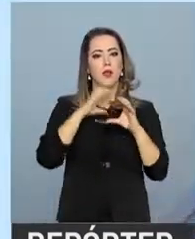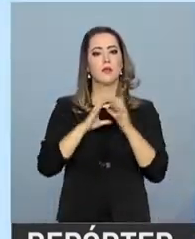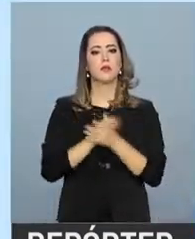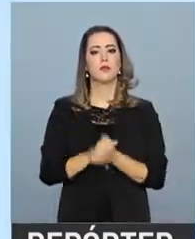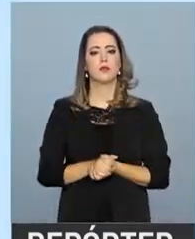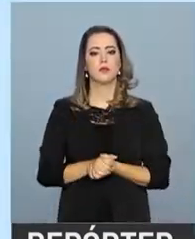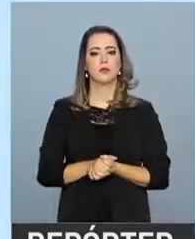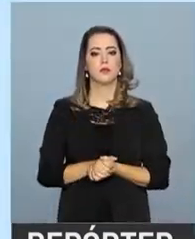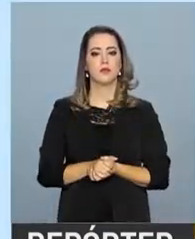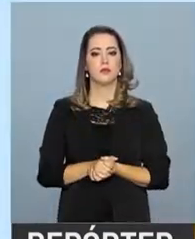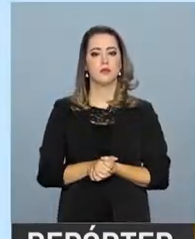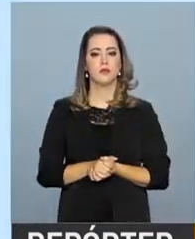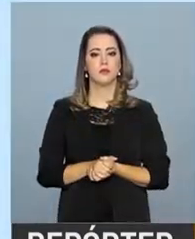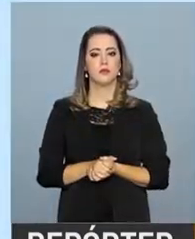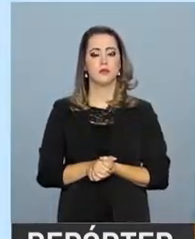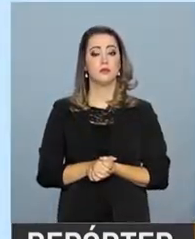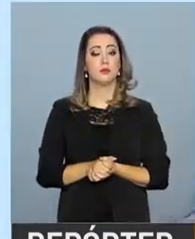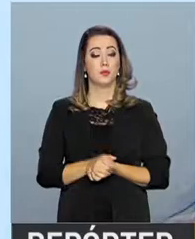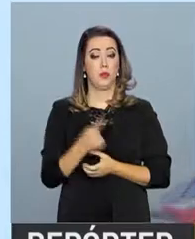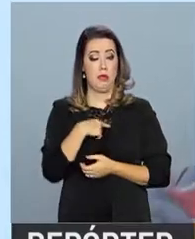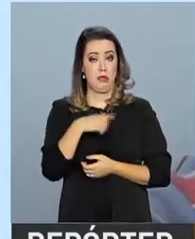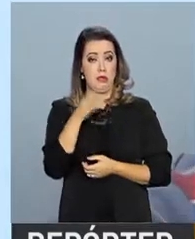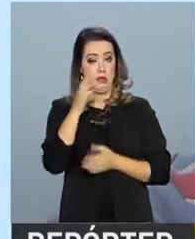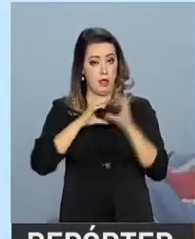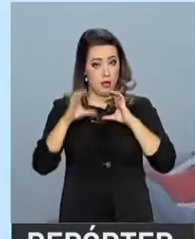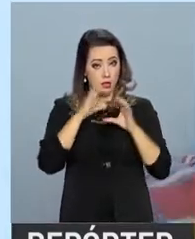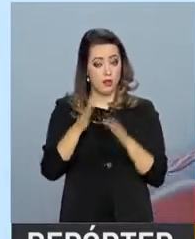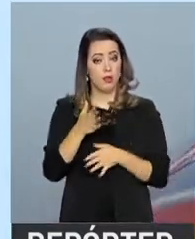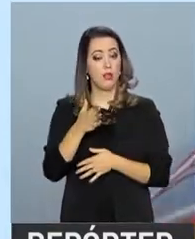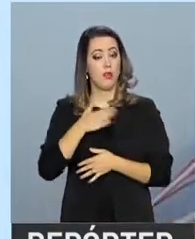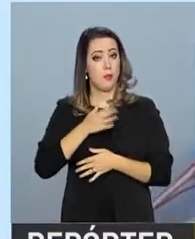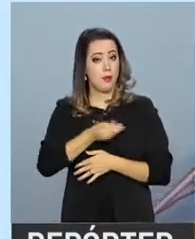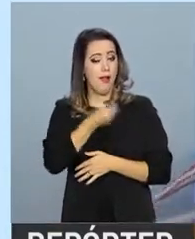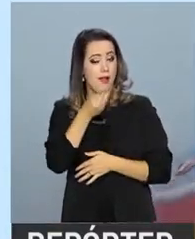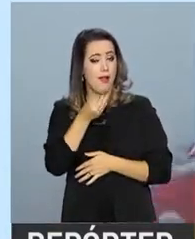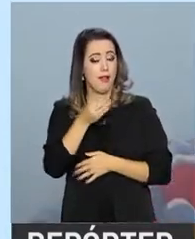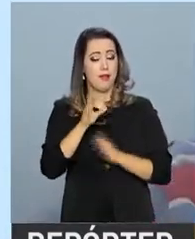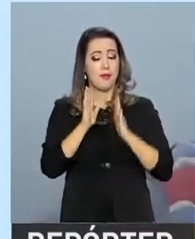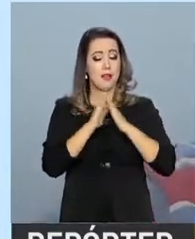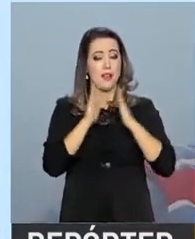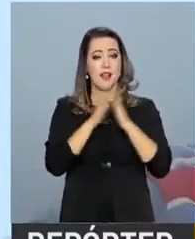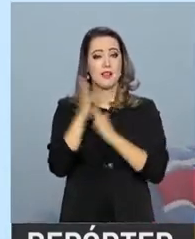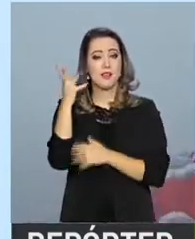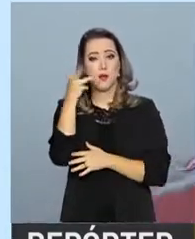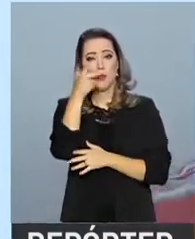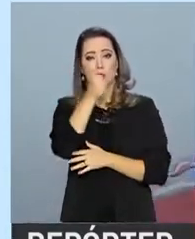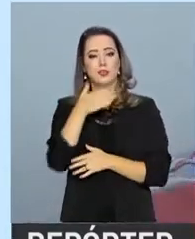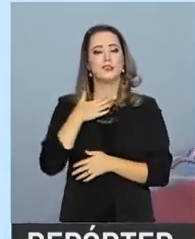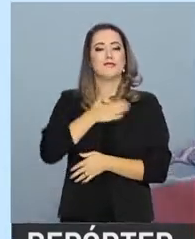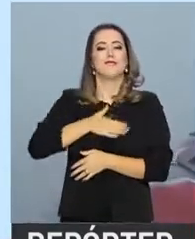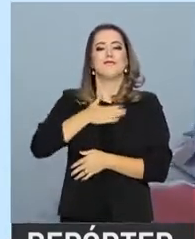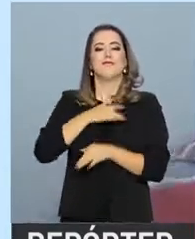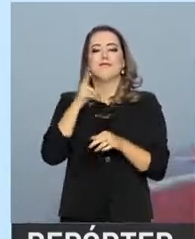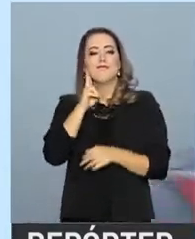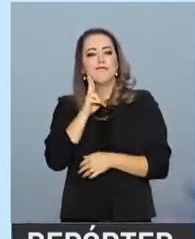minha cão vetou um monitor que dá gosto a gente vê